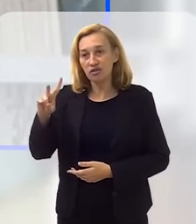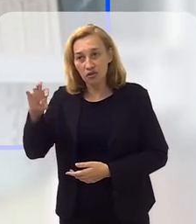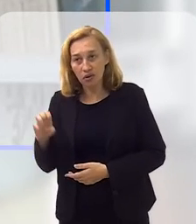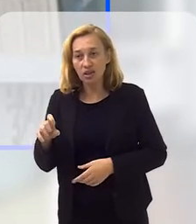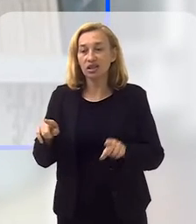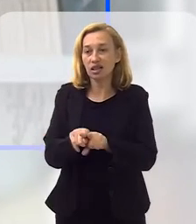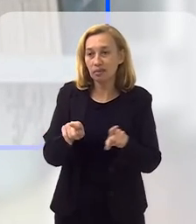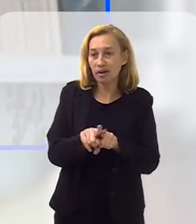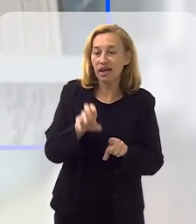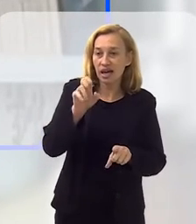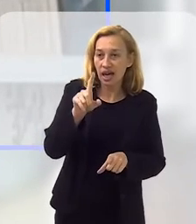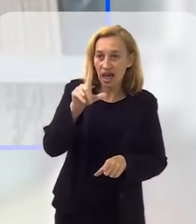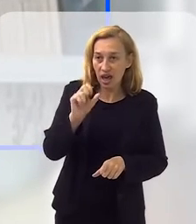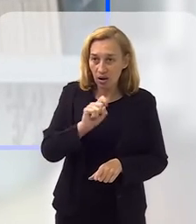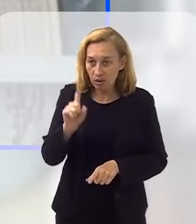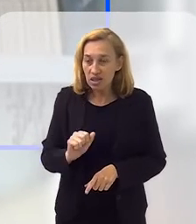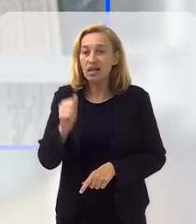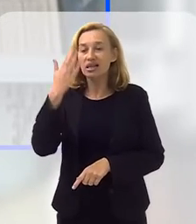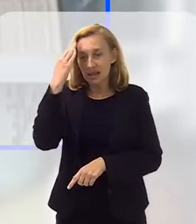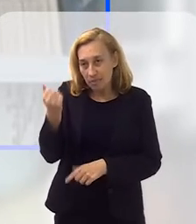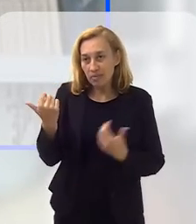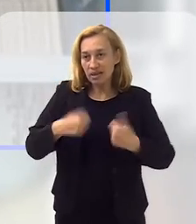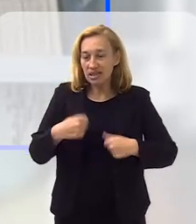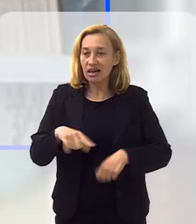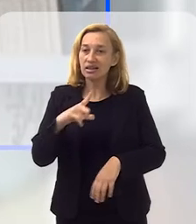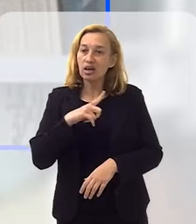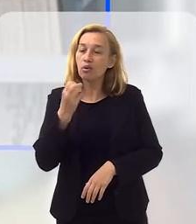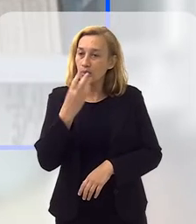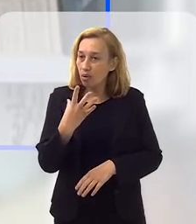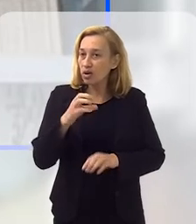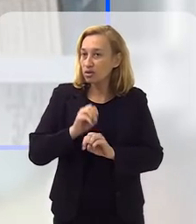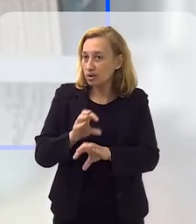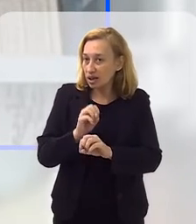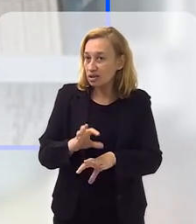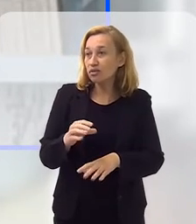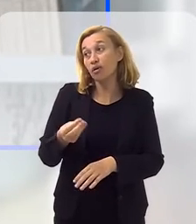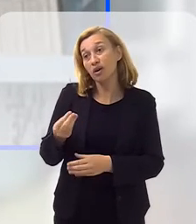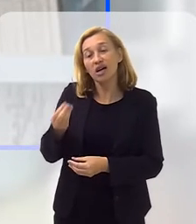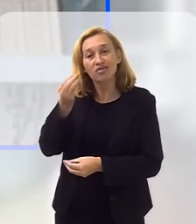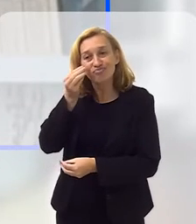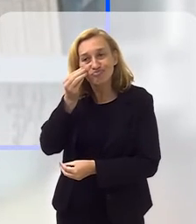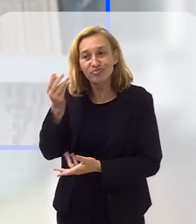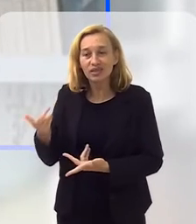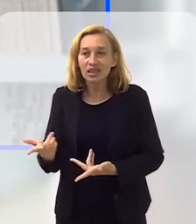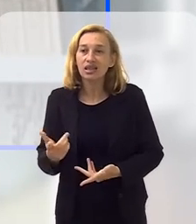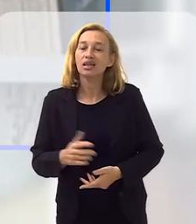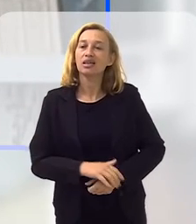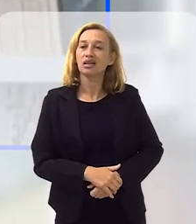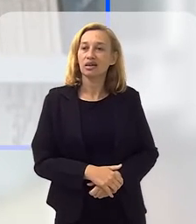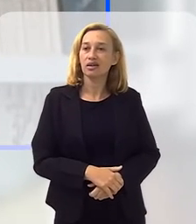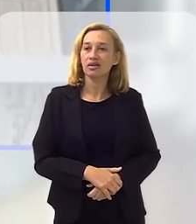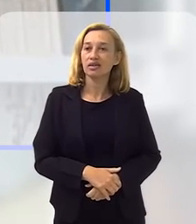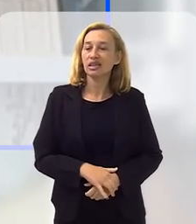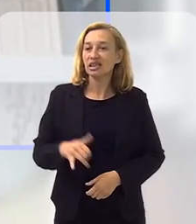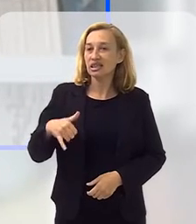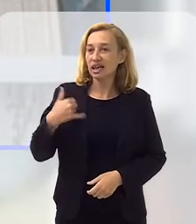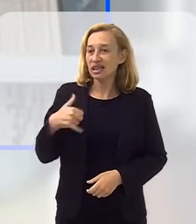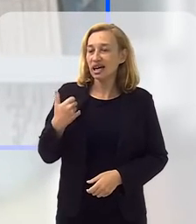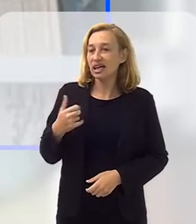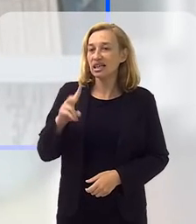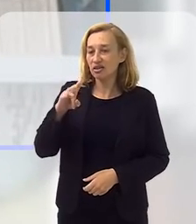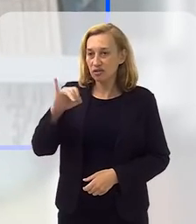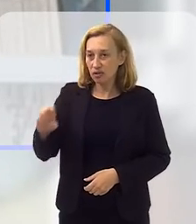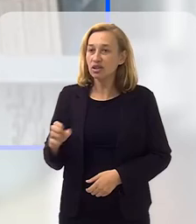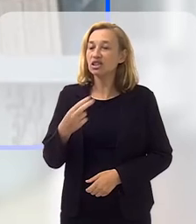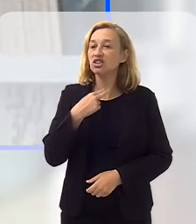Elza sabia que, né, ela precisava garantir uma boa educação para as filhas. Foi o que ela tentou. E no Orsina da Fonseca, a idade